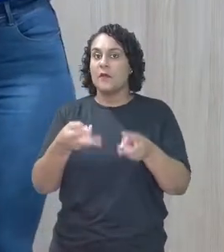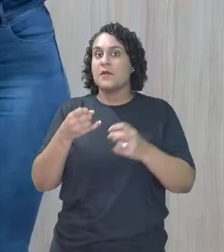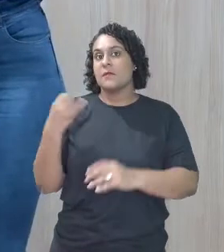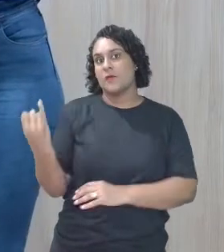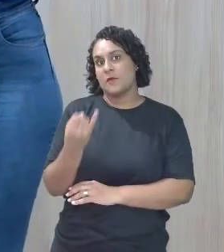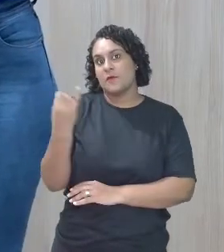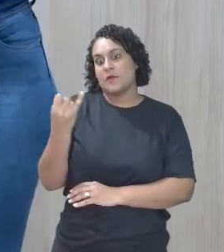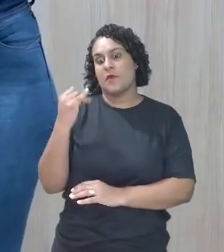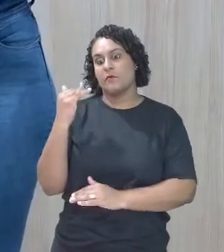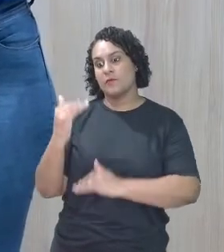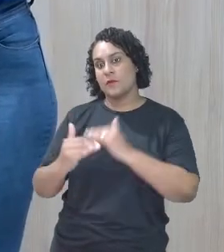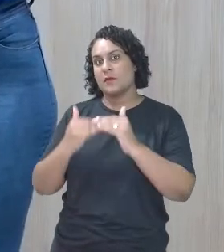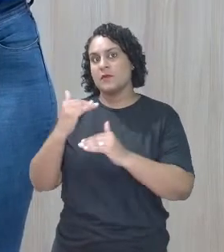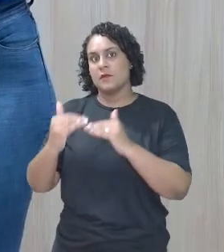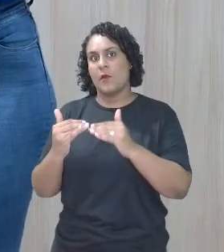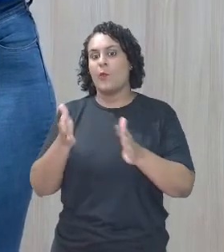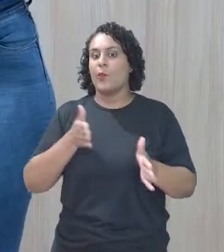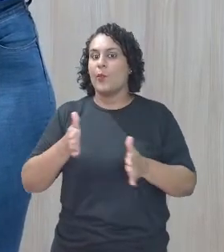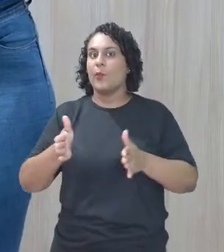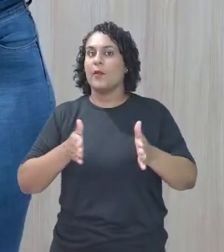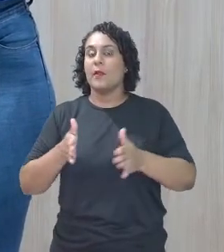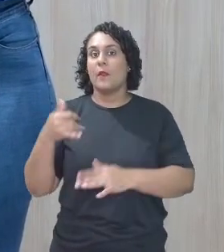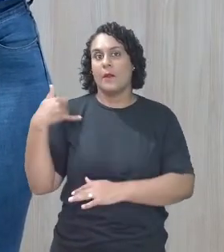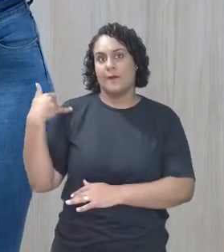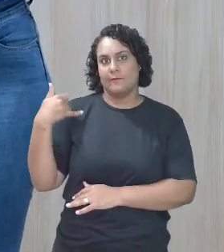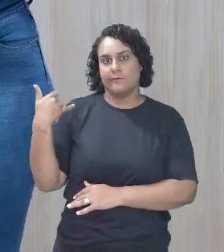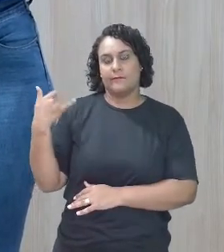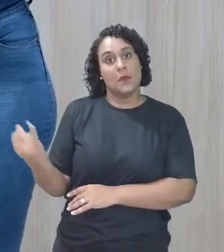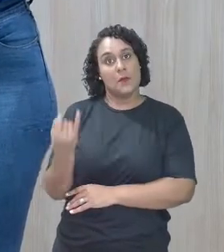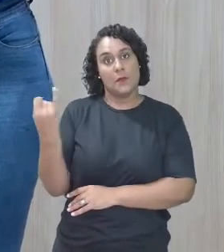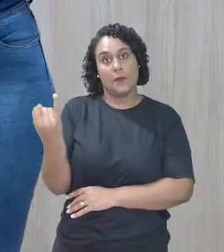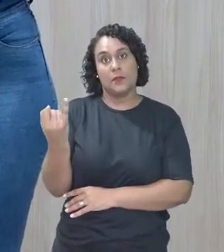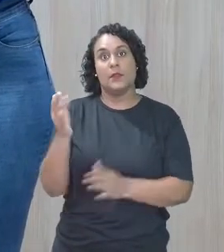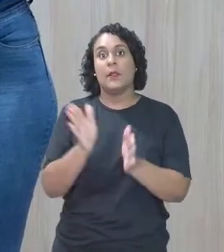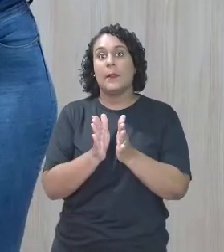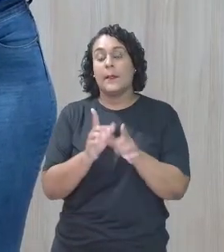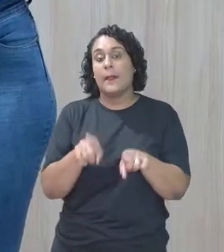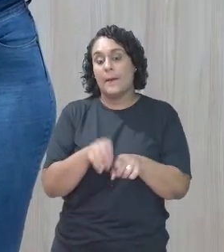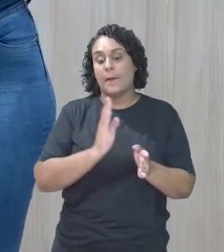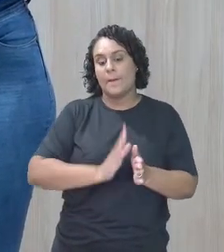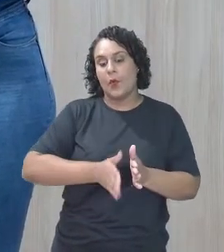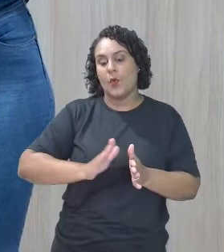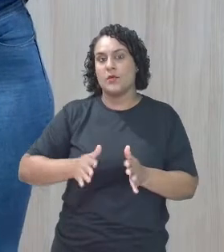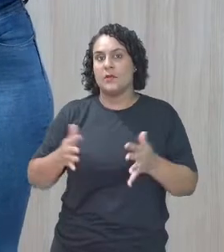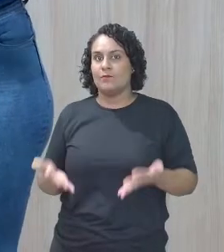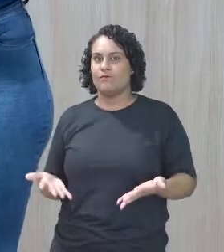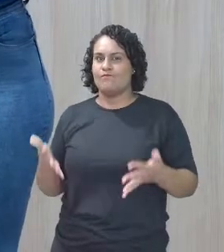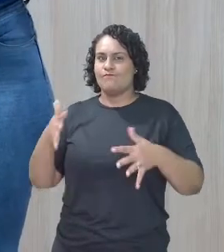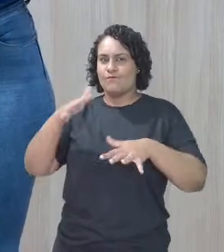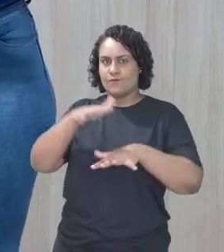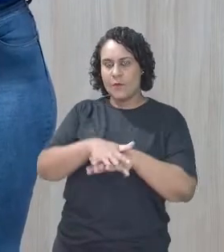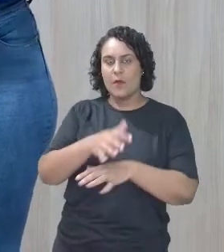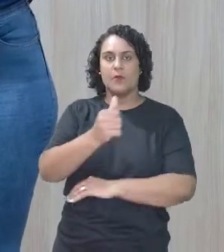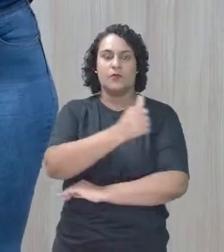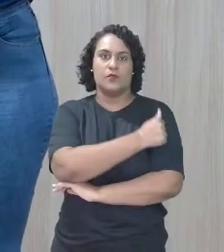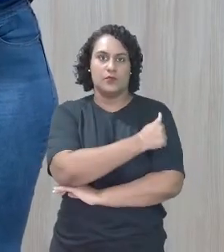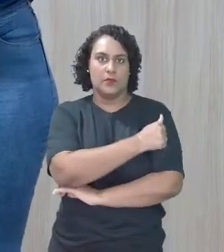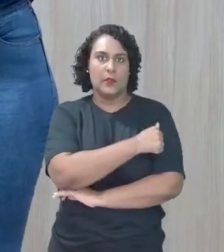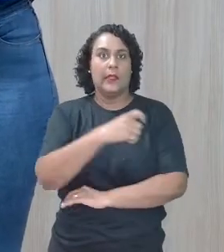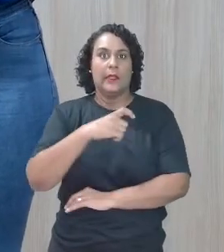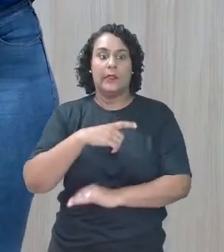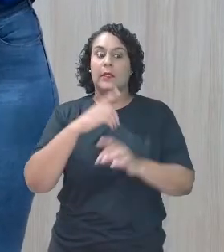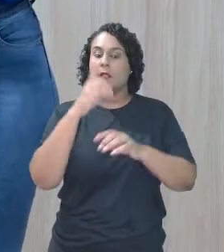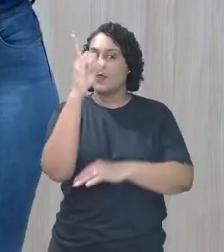para o desenvolvimento dessa faixa de idade e o quanto é importante no processo de inclusão, né, dos estudantes que